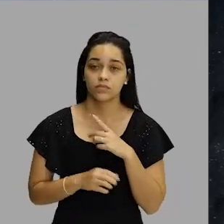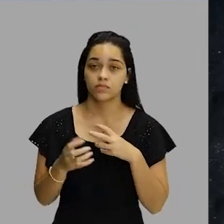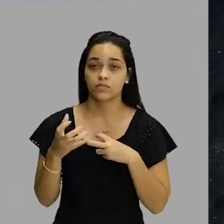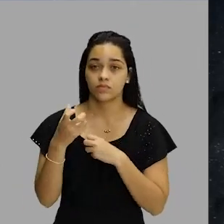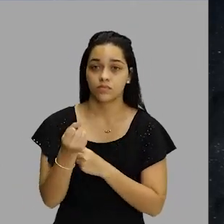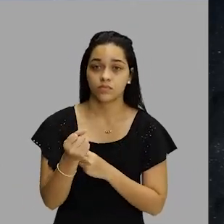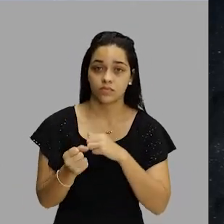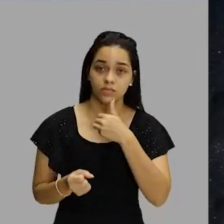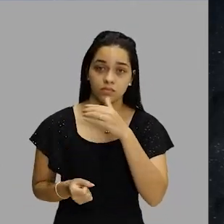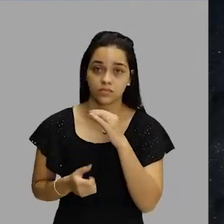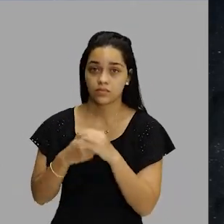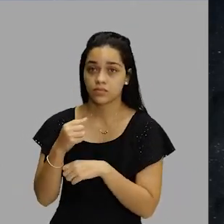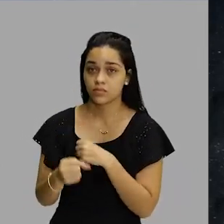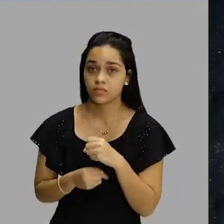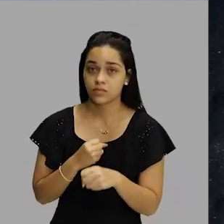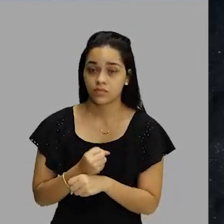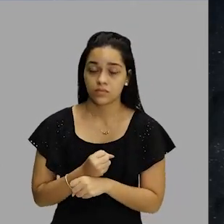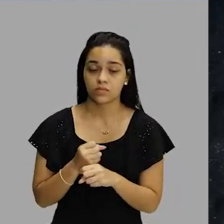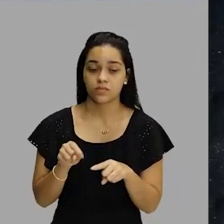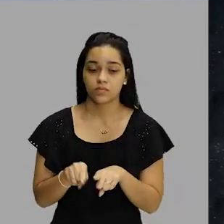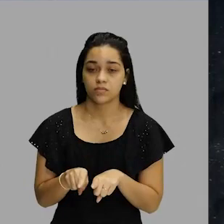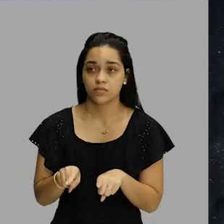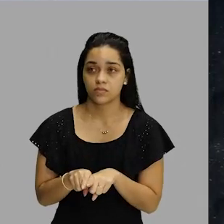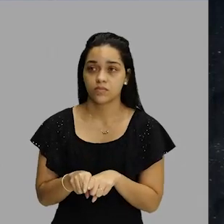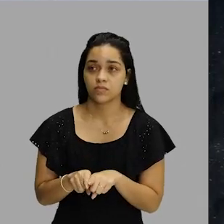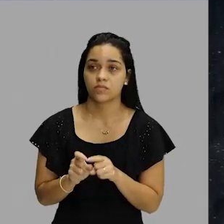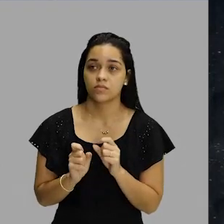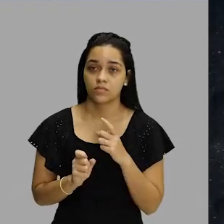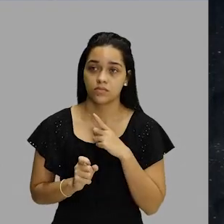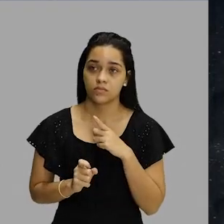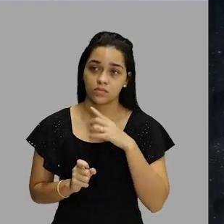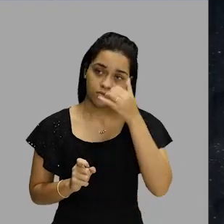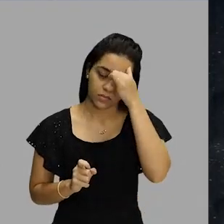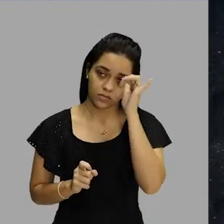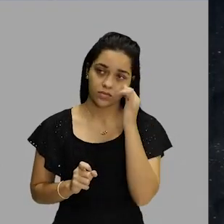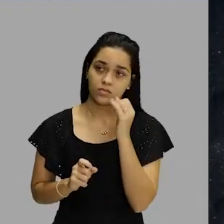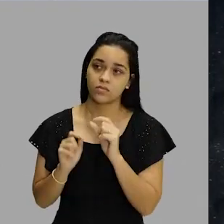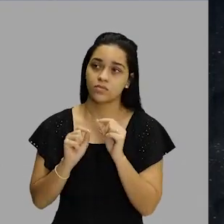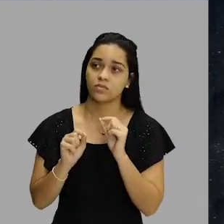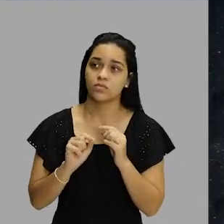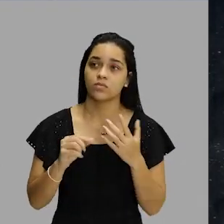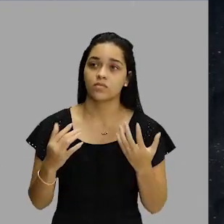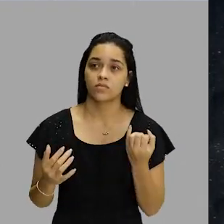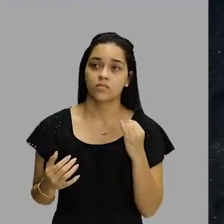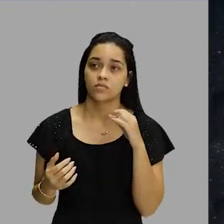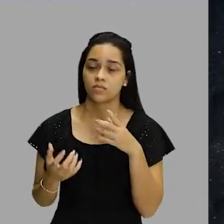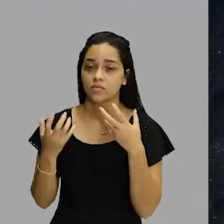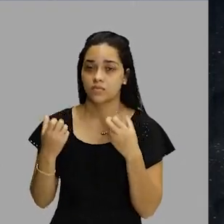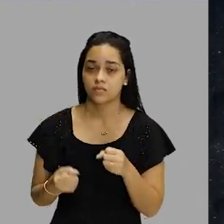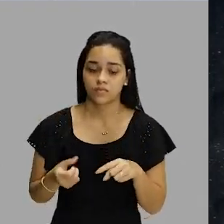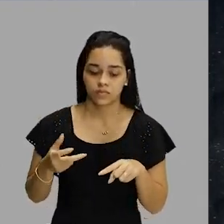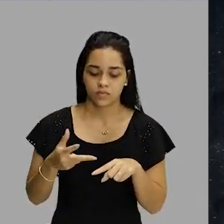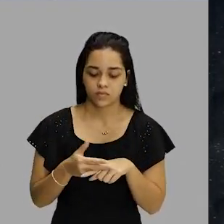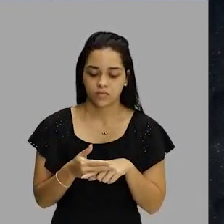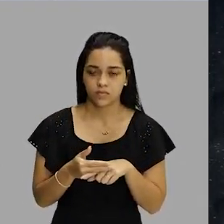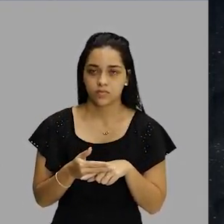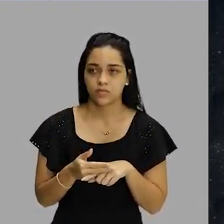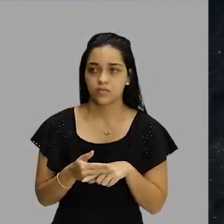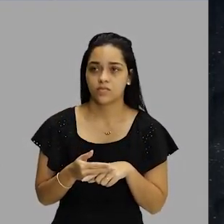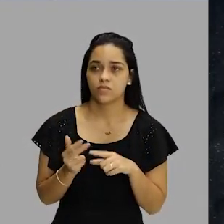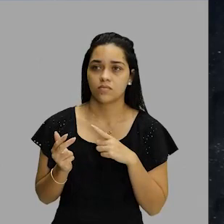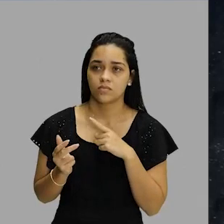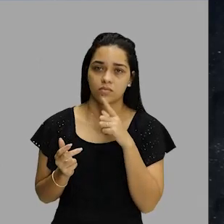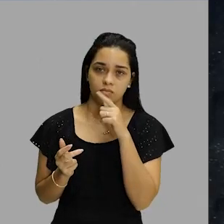10 anos. Ok? Uma outra medida profilática seria, por exemplo, se você receber um corte, você joga ali